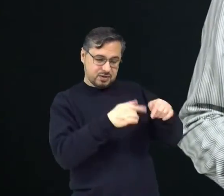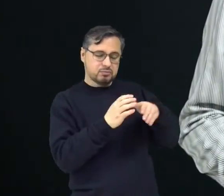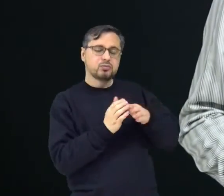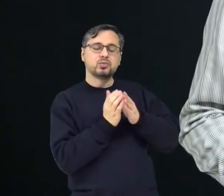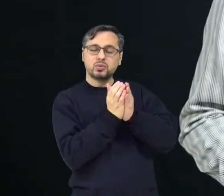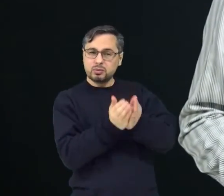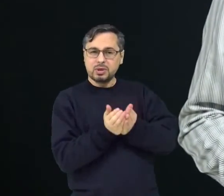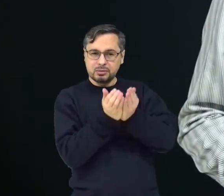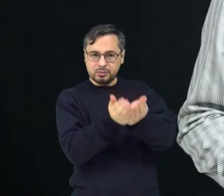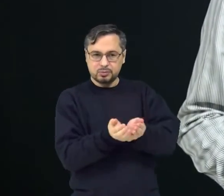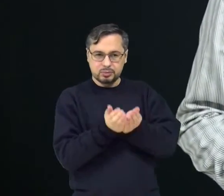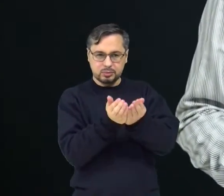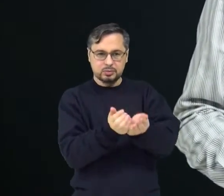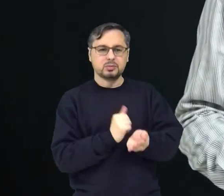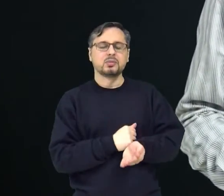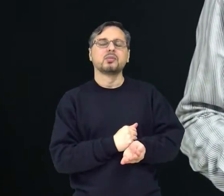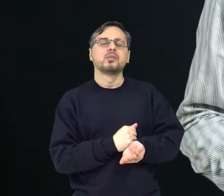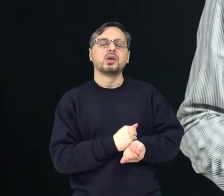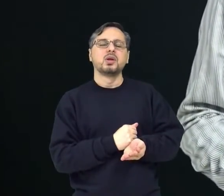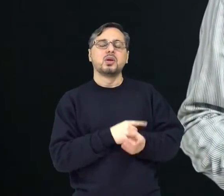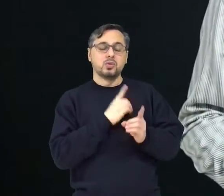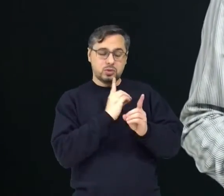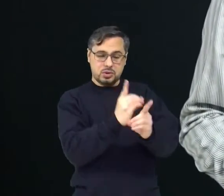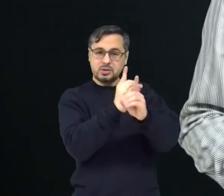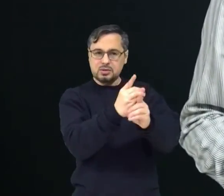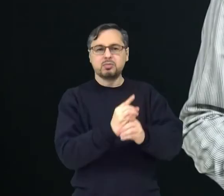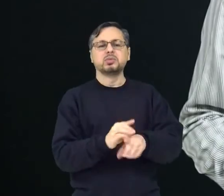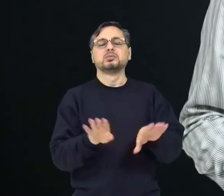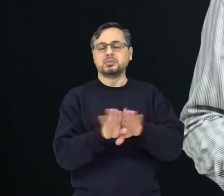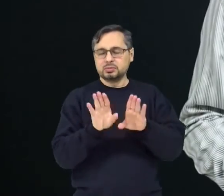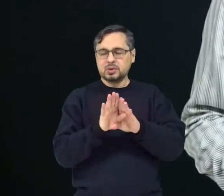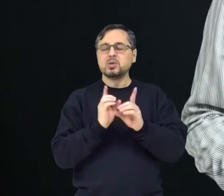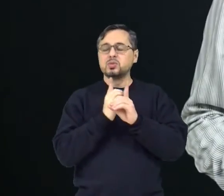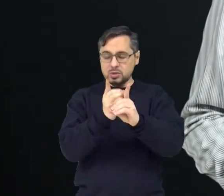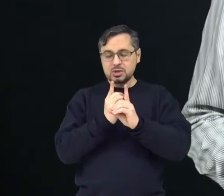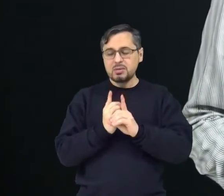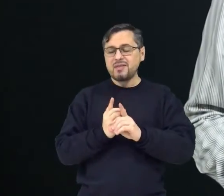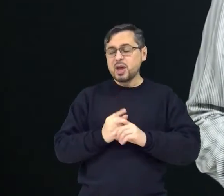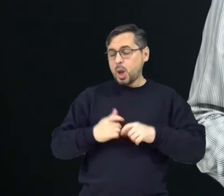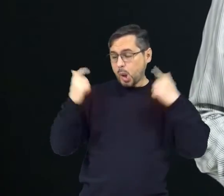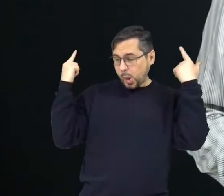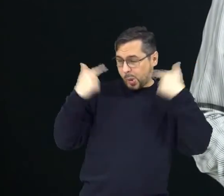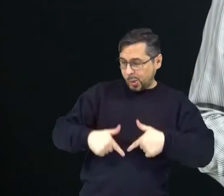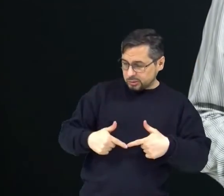discípulos. Os discípulos estavam lutando contra aquela tempestade.